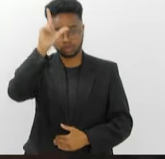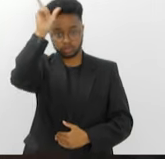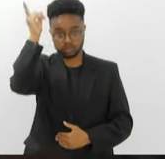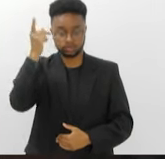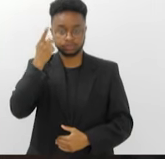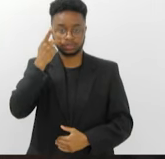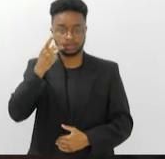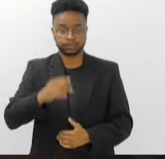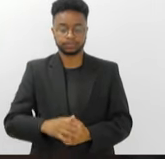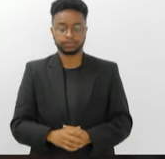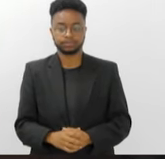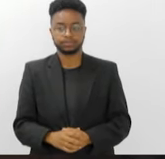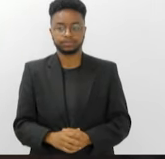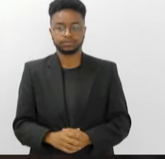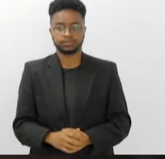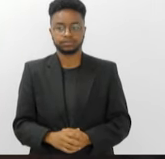Paulo.